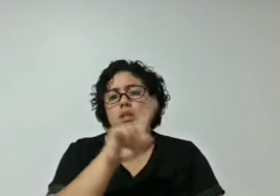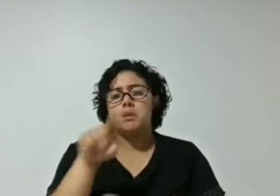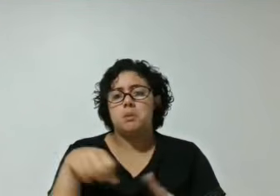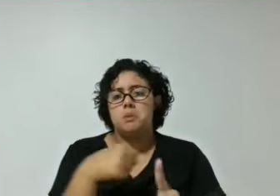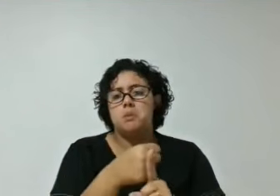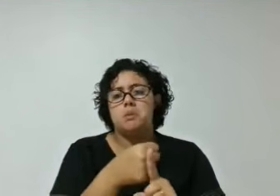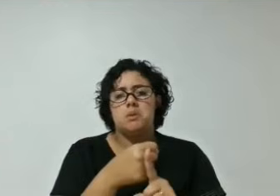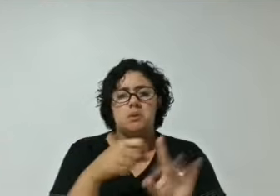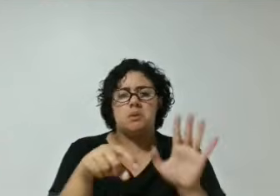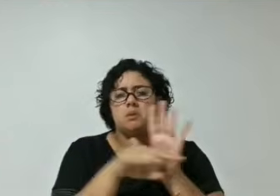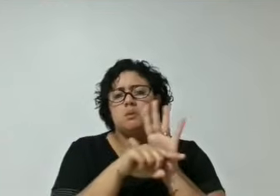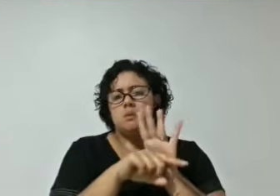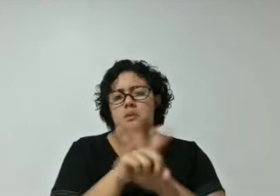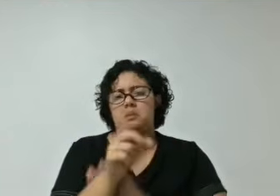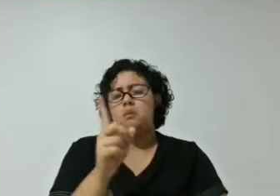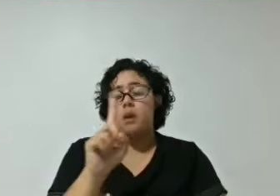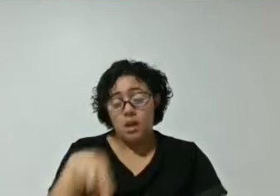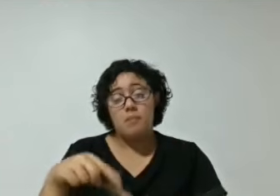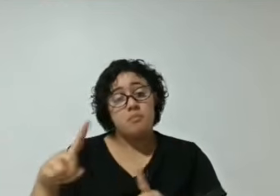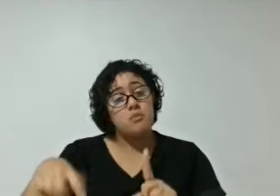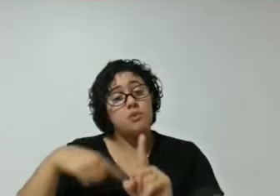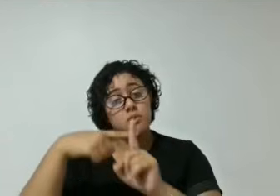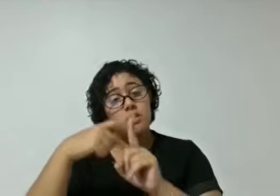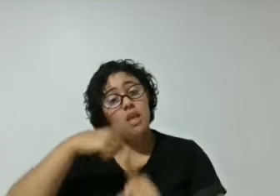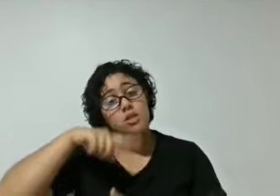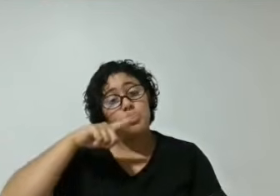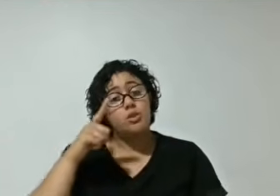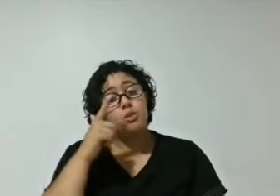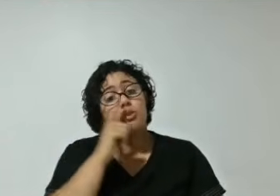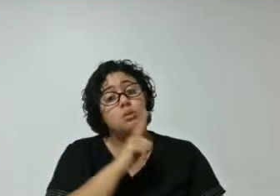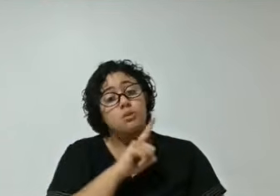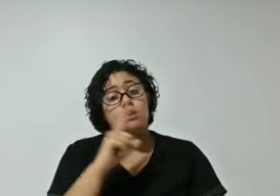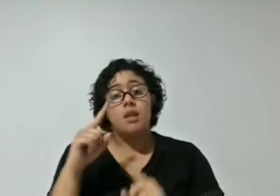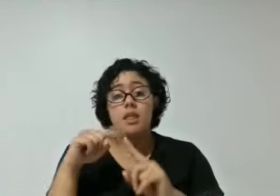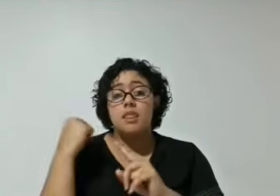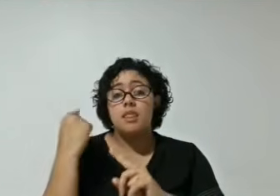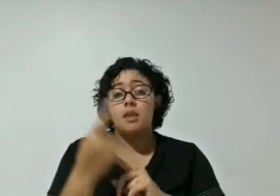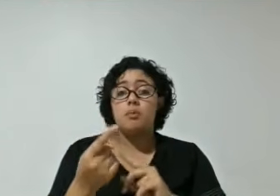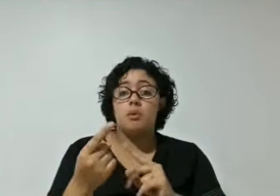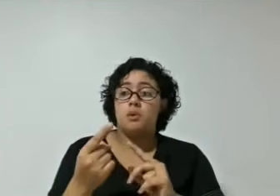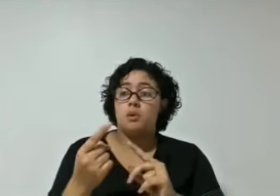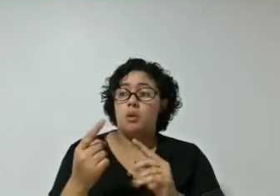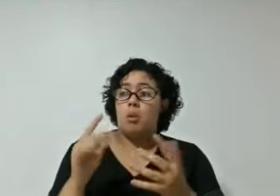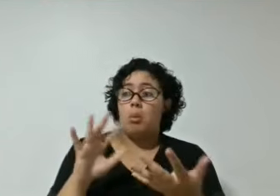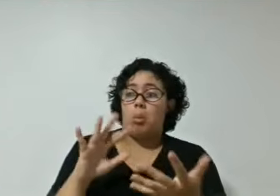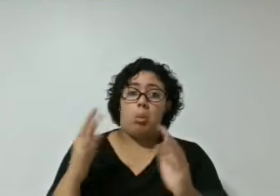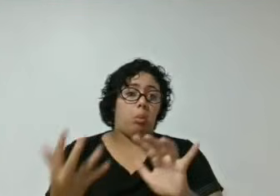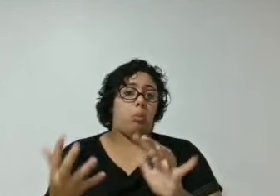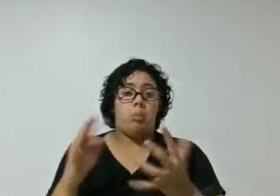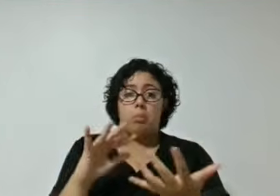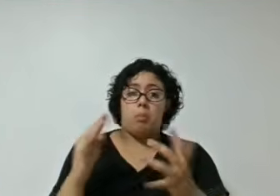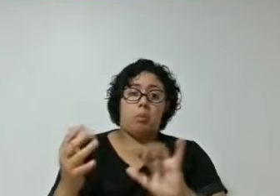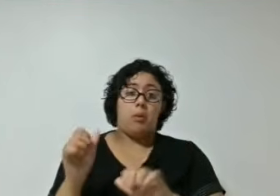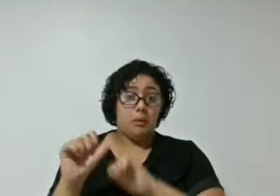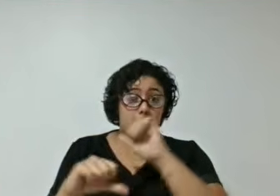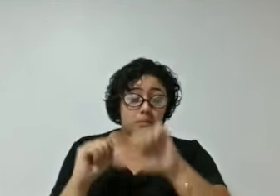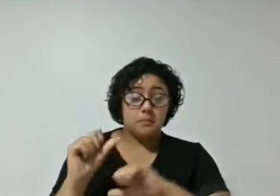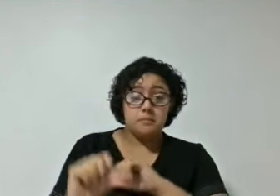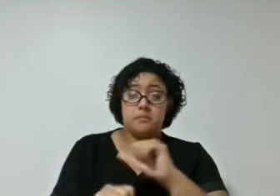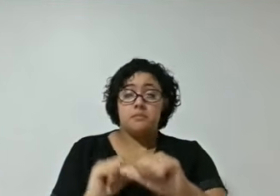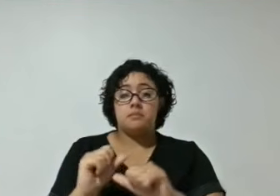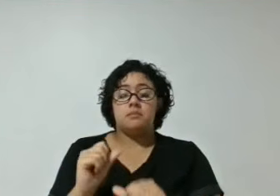tem sido bem positiva e a gente conseguiu, depois dessa turbulência das mudanças,